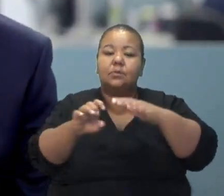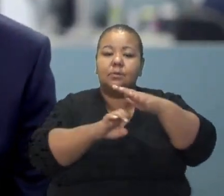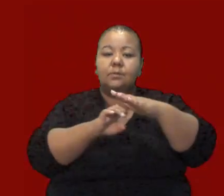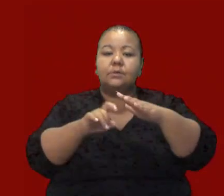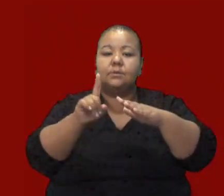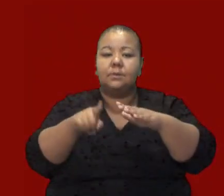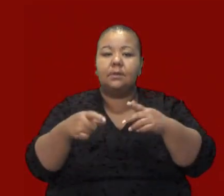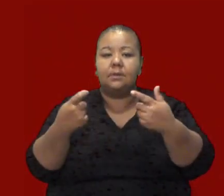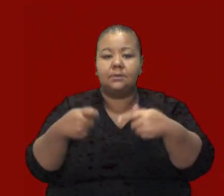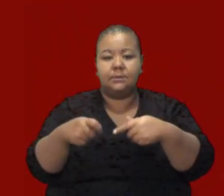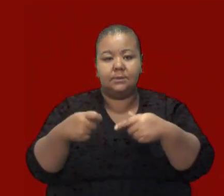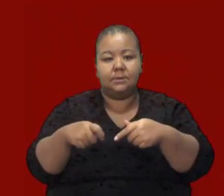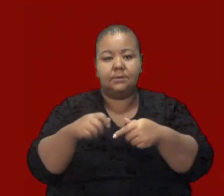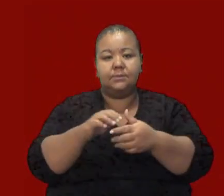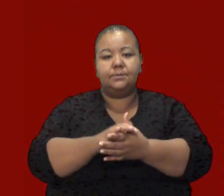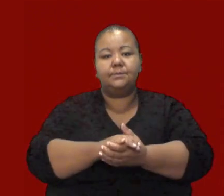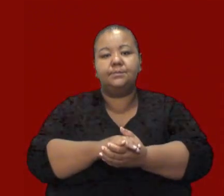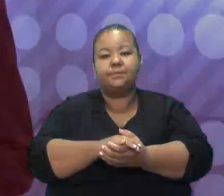realmente necessário.